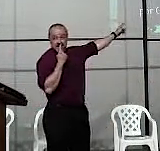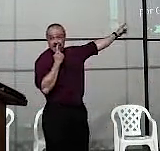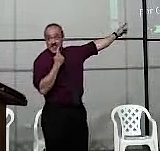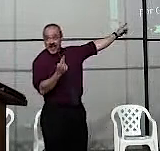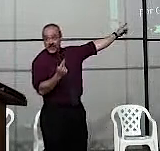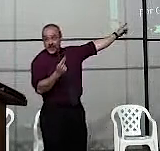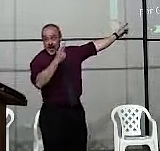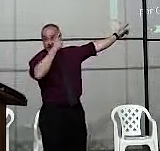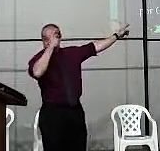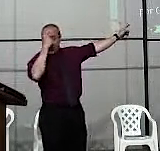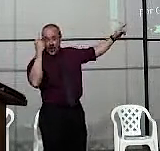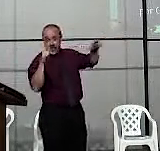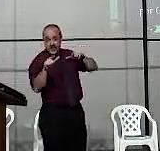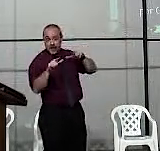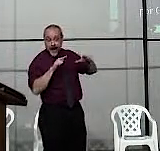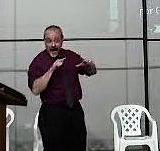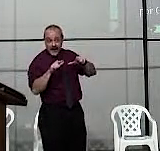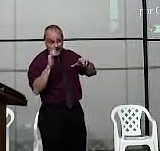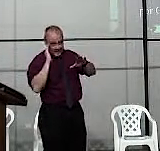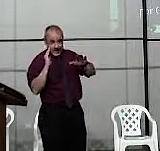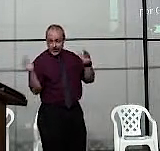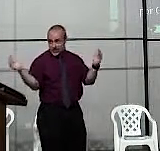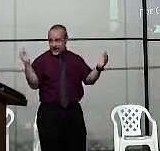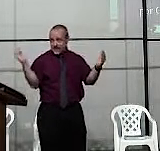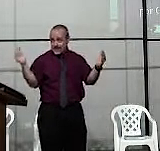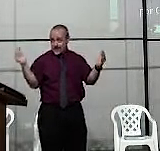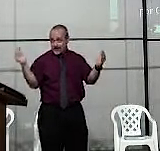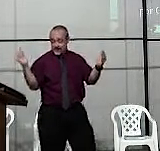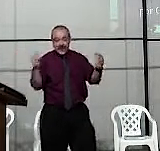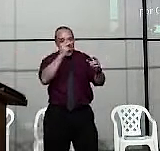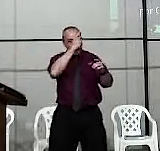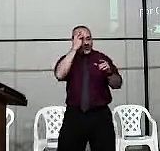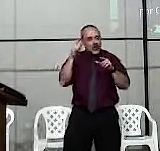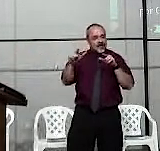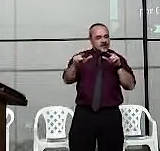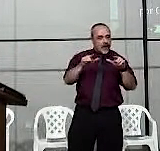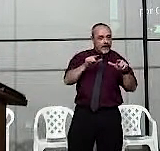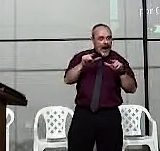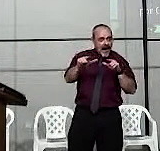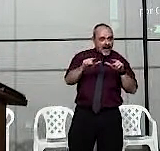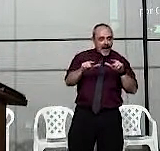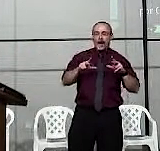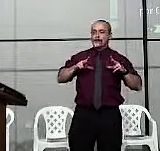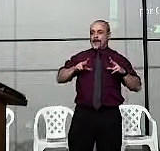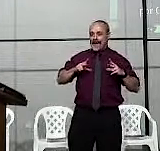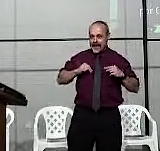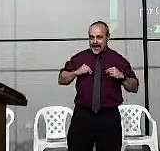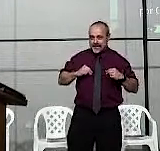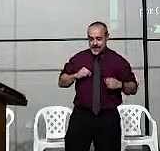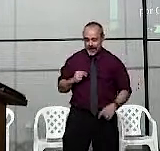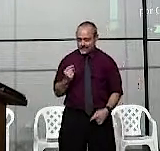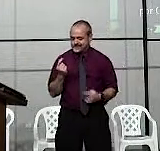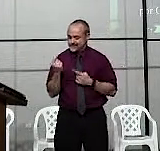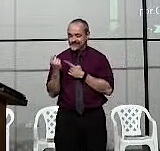Esse está dizendo que a pessoa que trabalha, entendeu? Comparação. A pessoa que trabalha